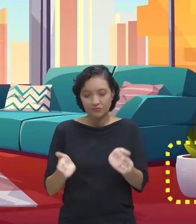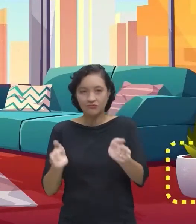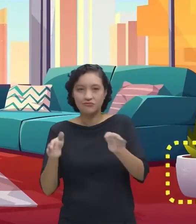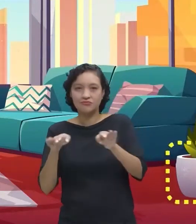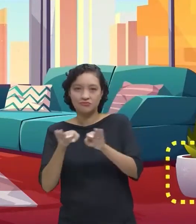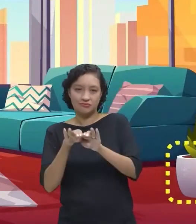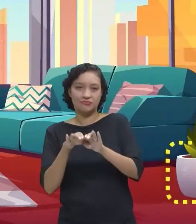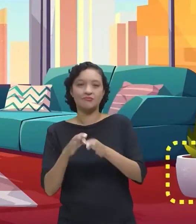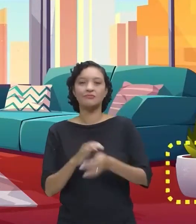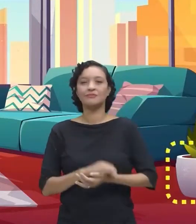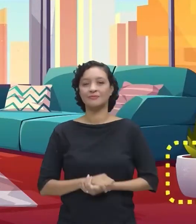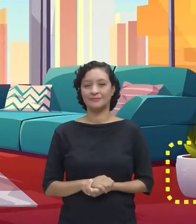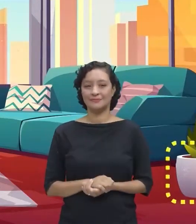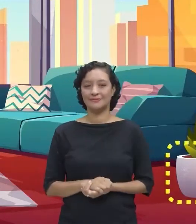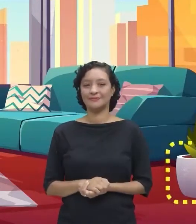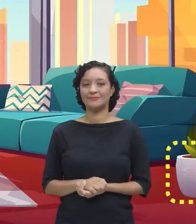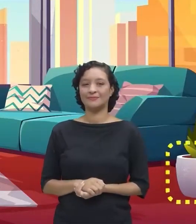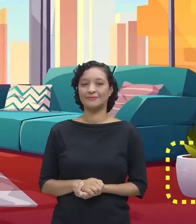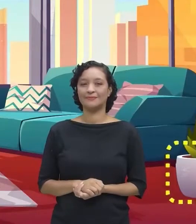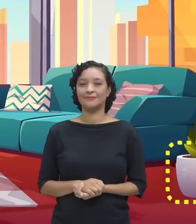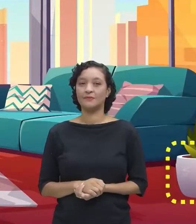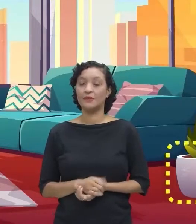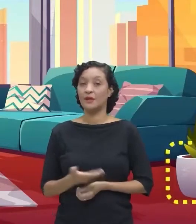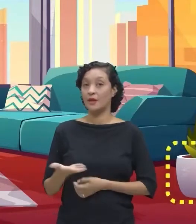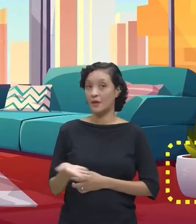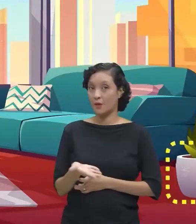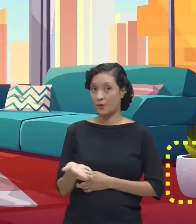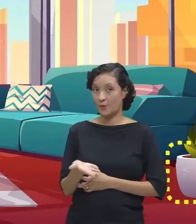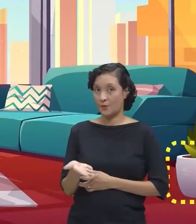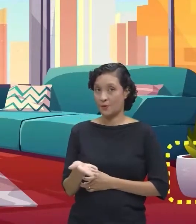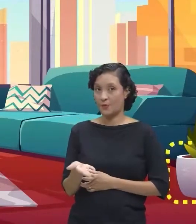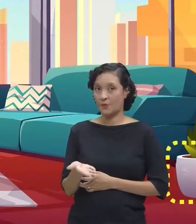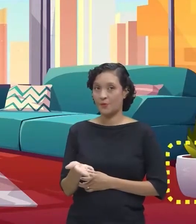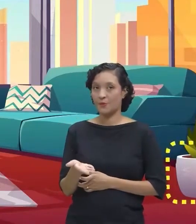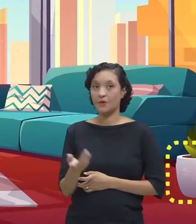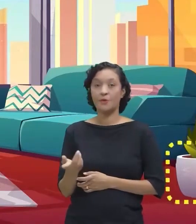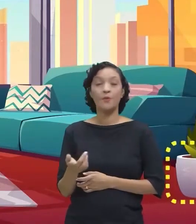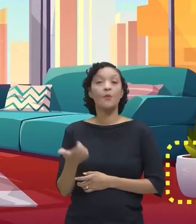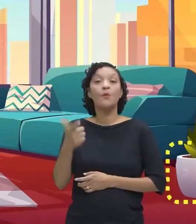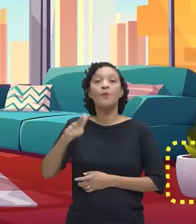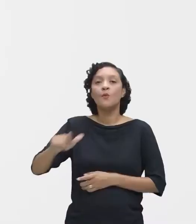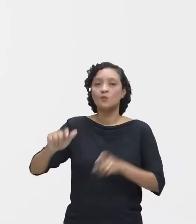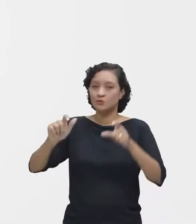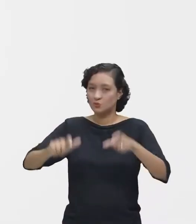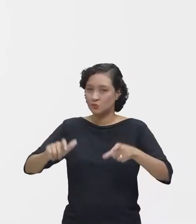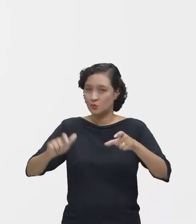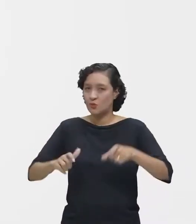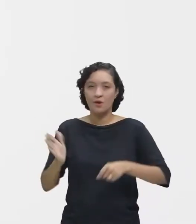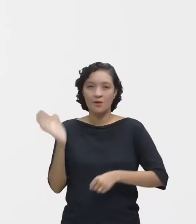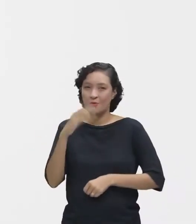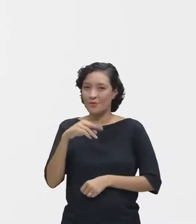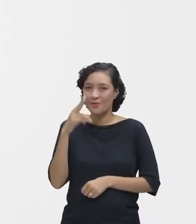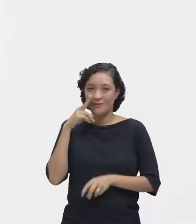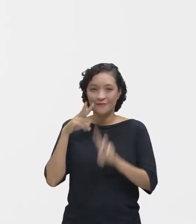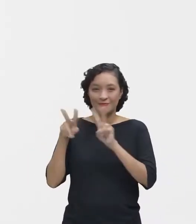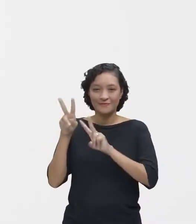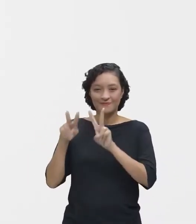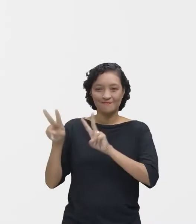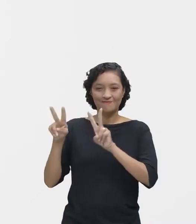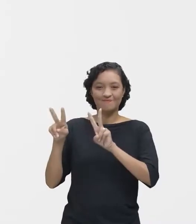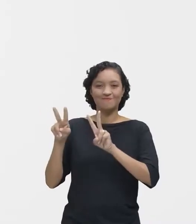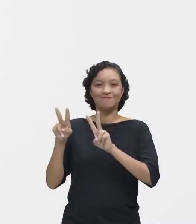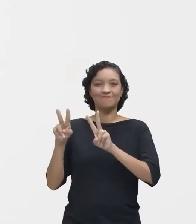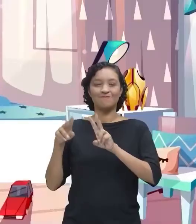ó. É? Agora nós vamos estar para onde? Para outro cômodo. Vamos lá. Nós vamos entrar no